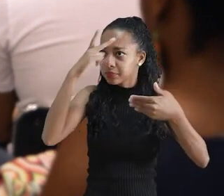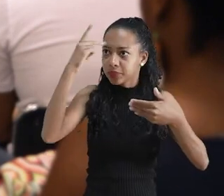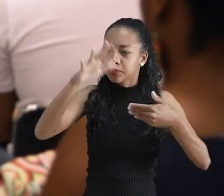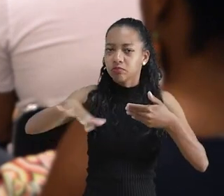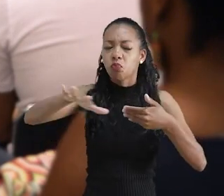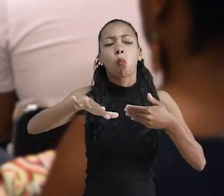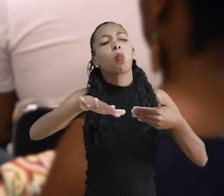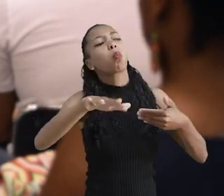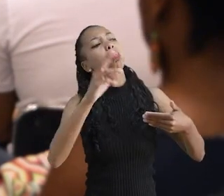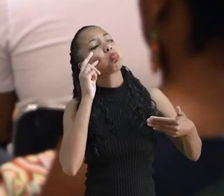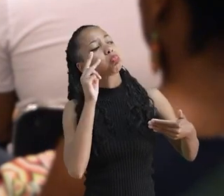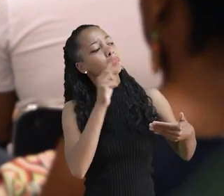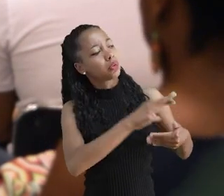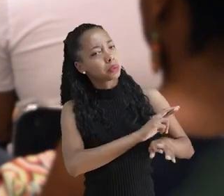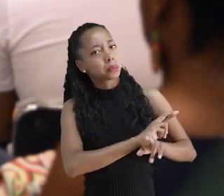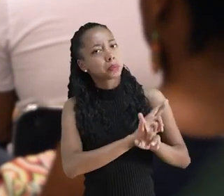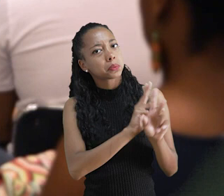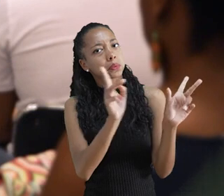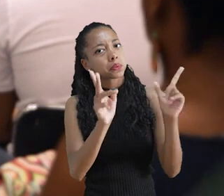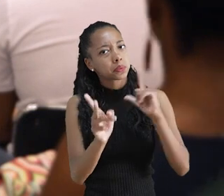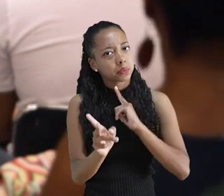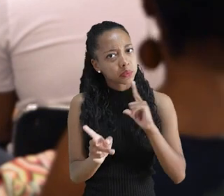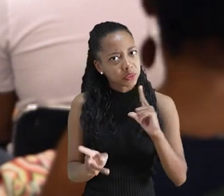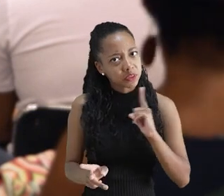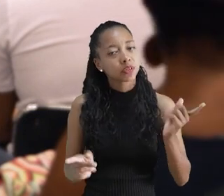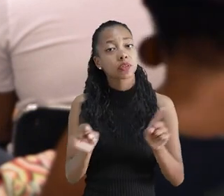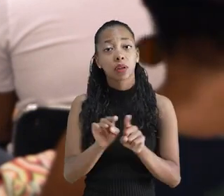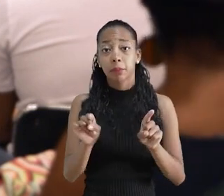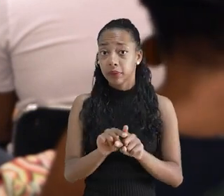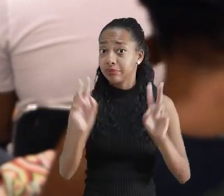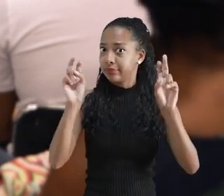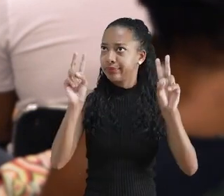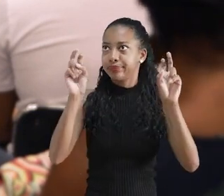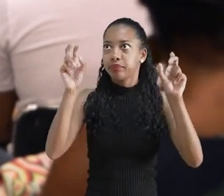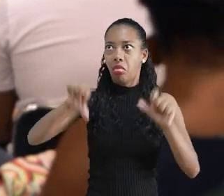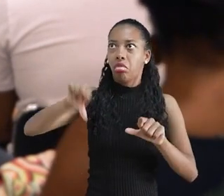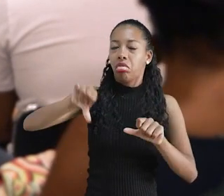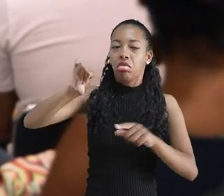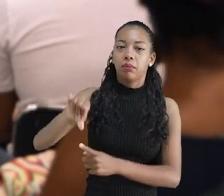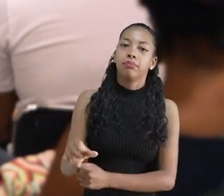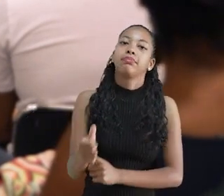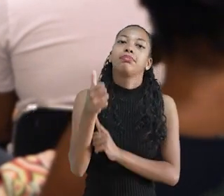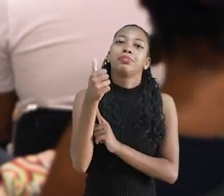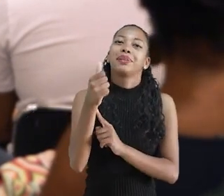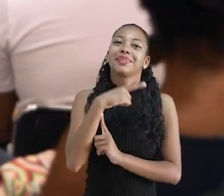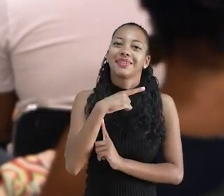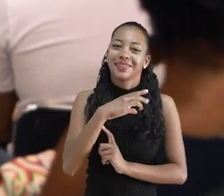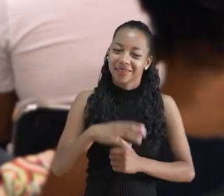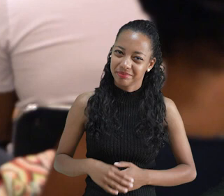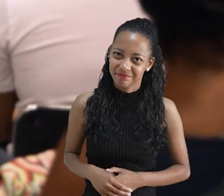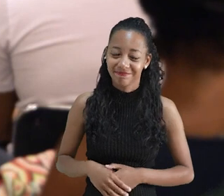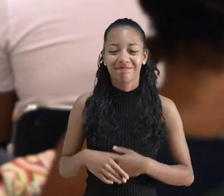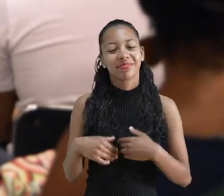fora também né pessoas come começam a nos ver de outra forma e falar da gente também de outra forma Então acho que até para sair do tempo